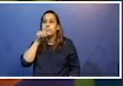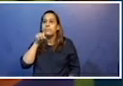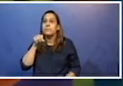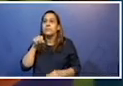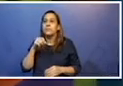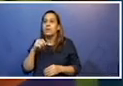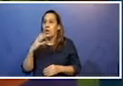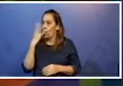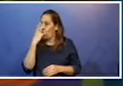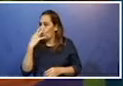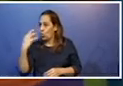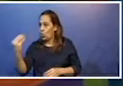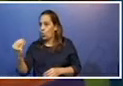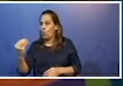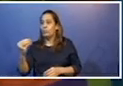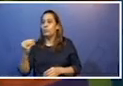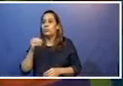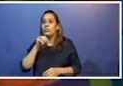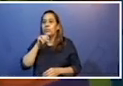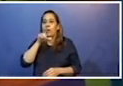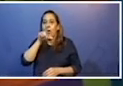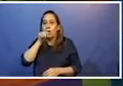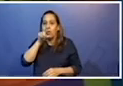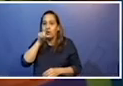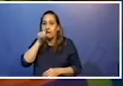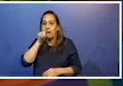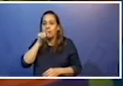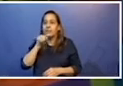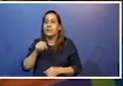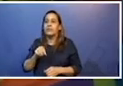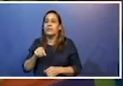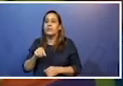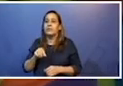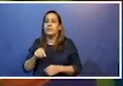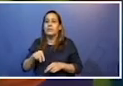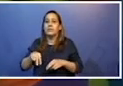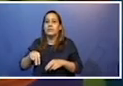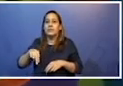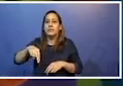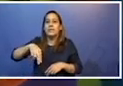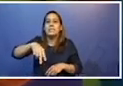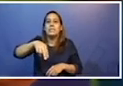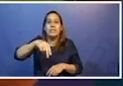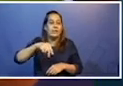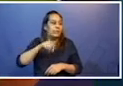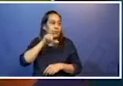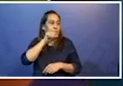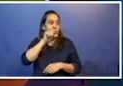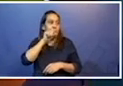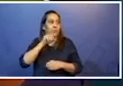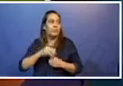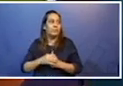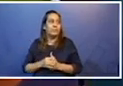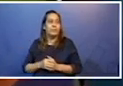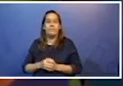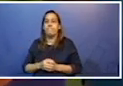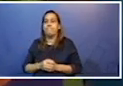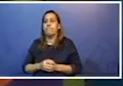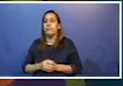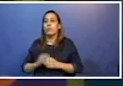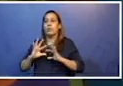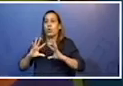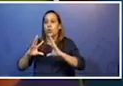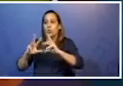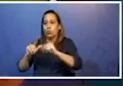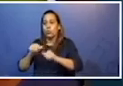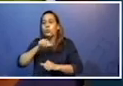lobo-guará embaixo, aqui o carcará, que é uma ave, e a seriema, que é outra ave. Tudo bem? São